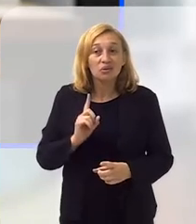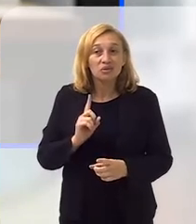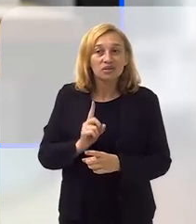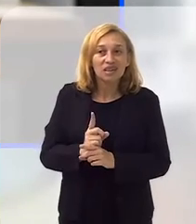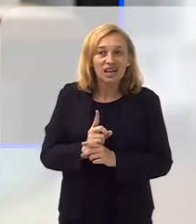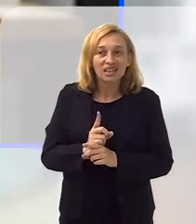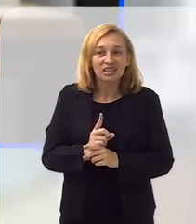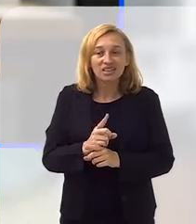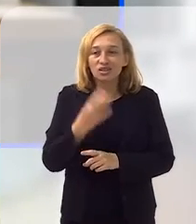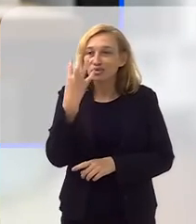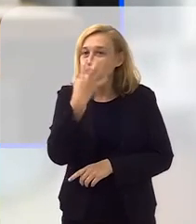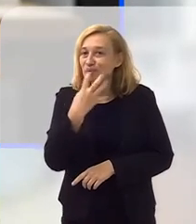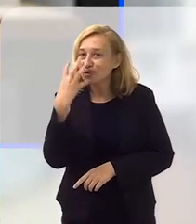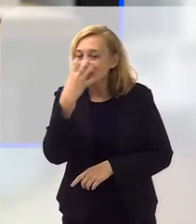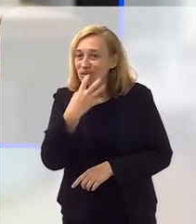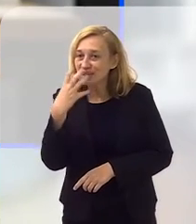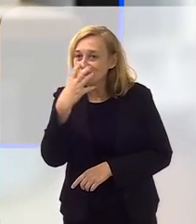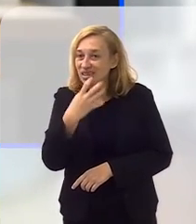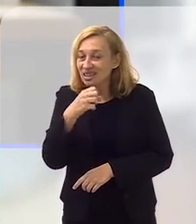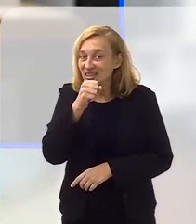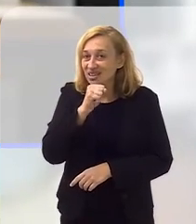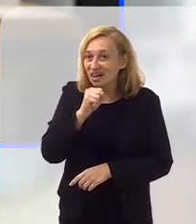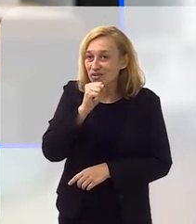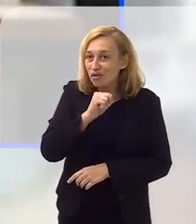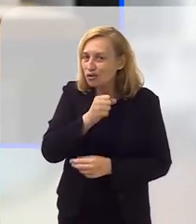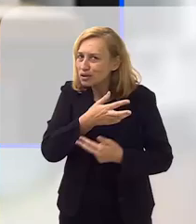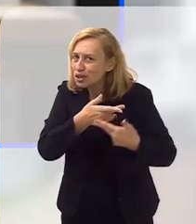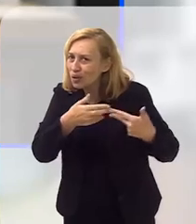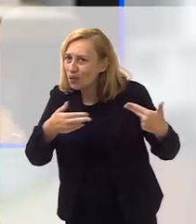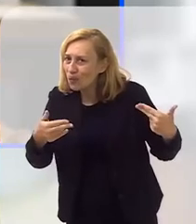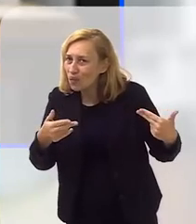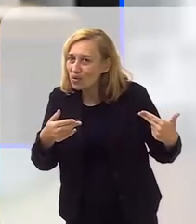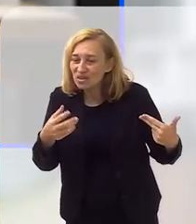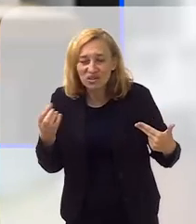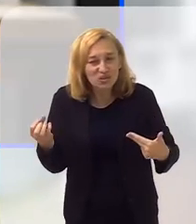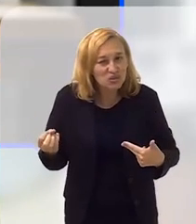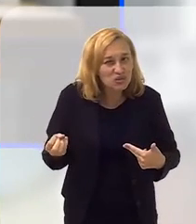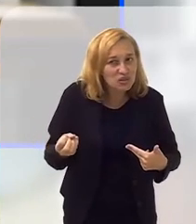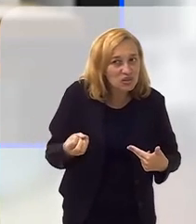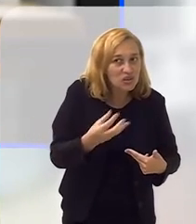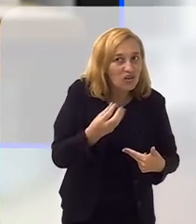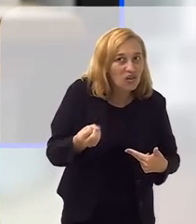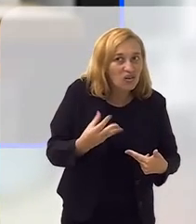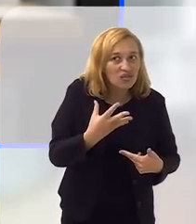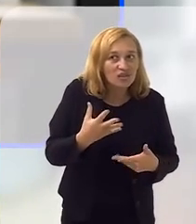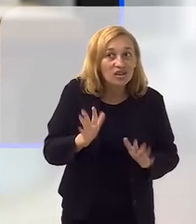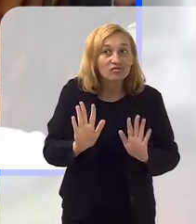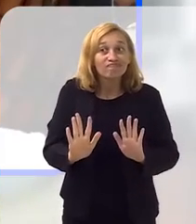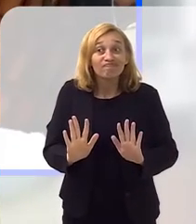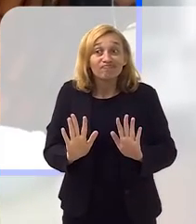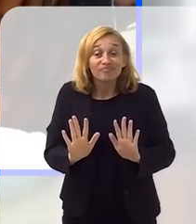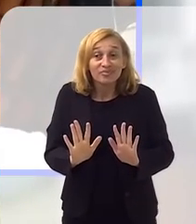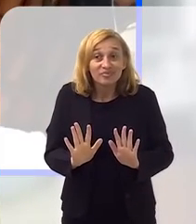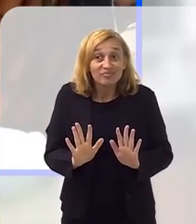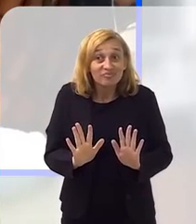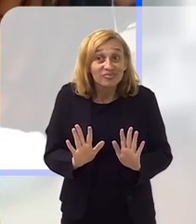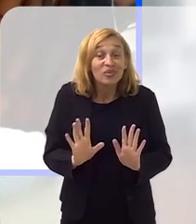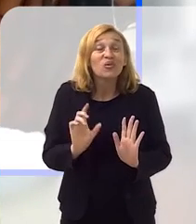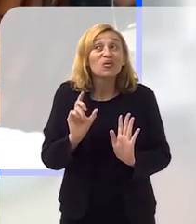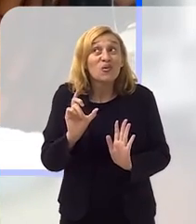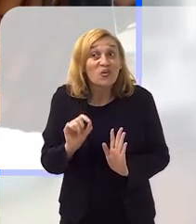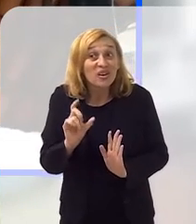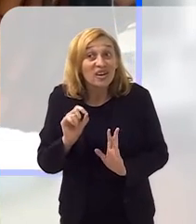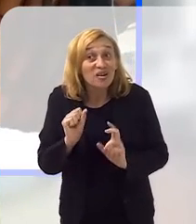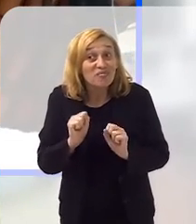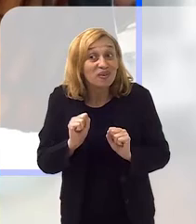sendo descobertas composições da Dona Ivone, ainda tem coisa inédita. Sim, o que, que a gente...